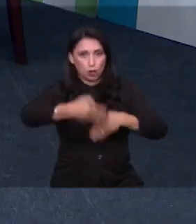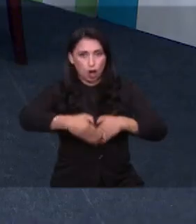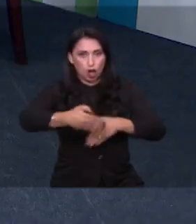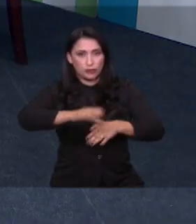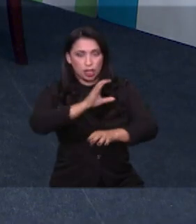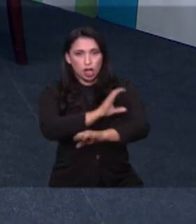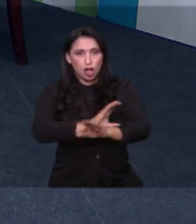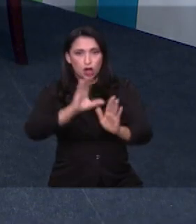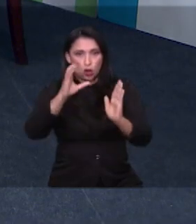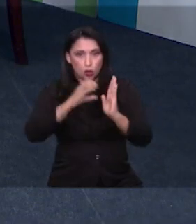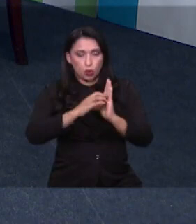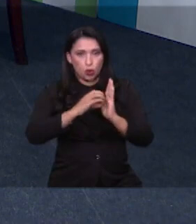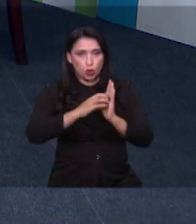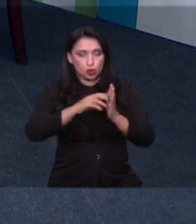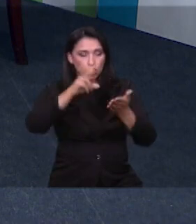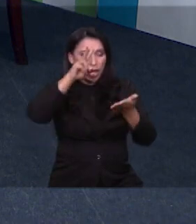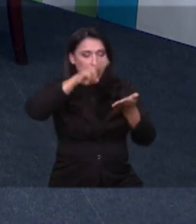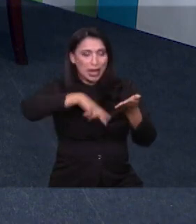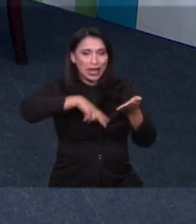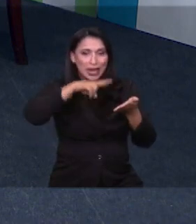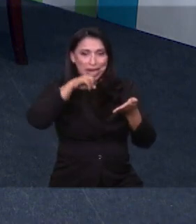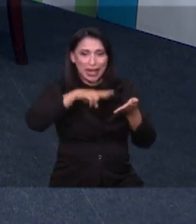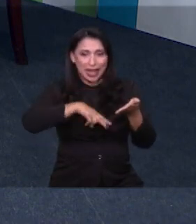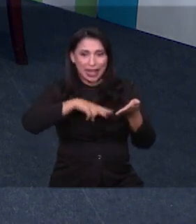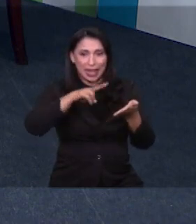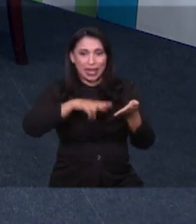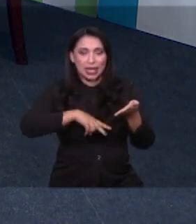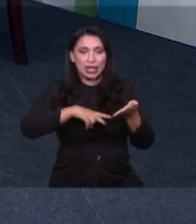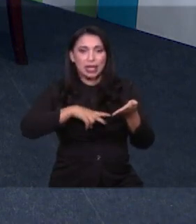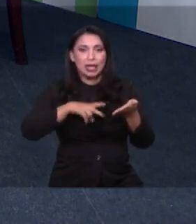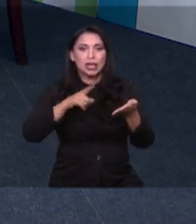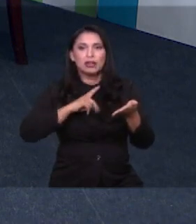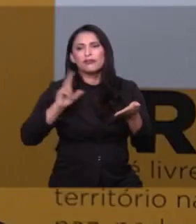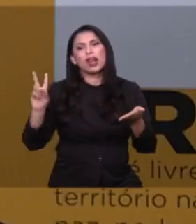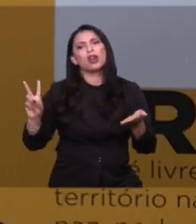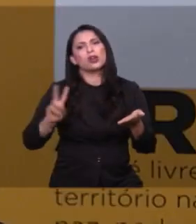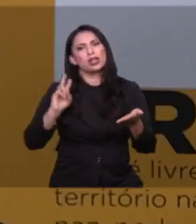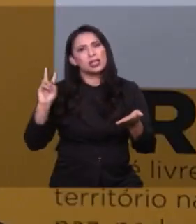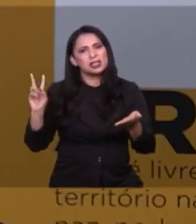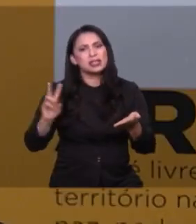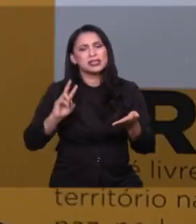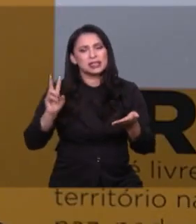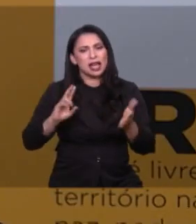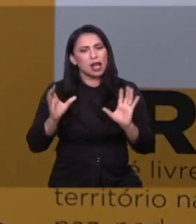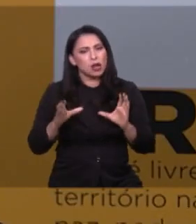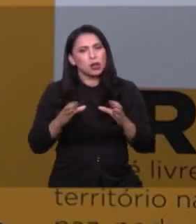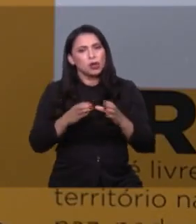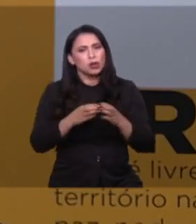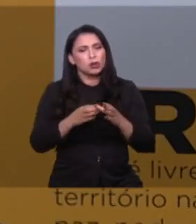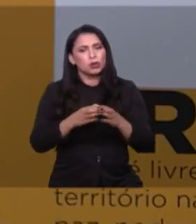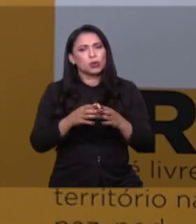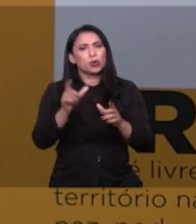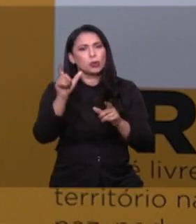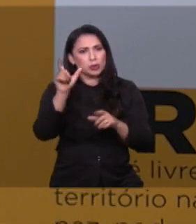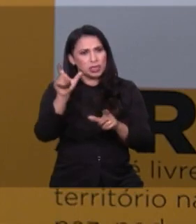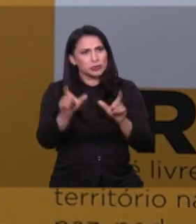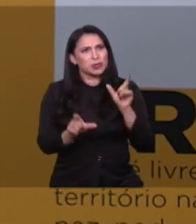concurso público, se poderia dar uma valorização para esse grupo, para a gente